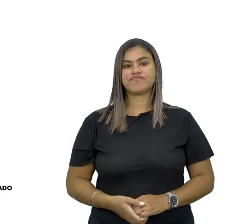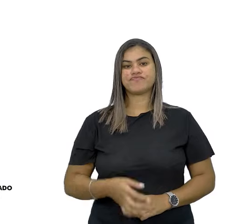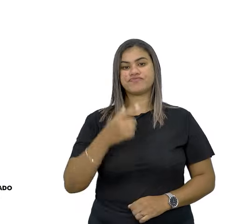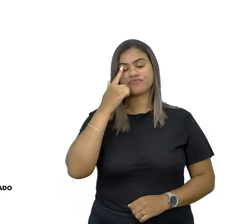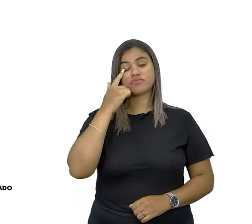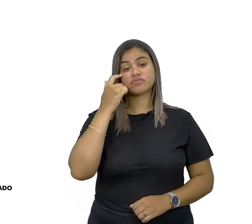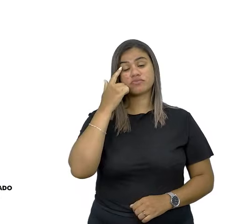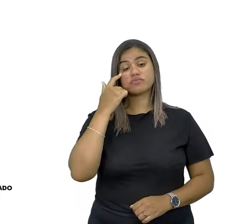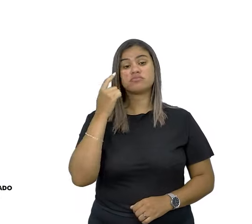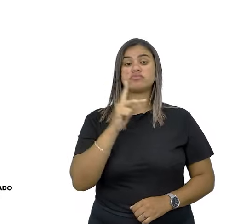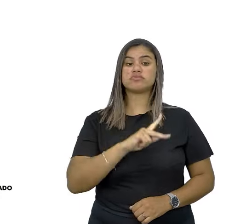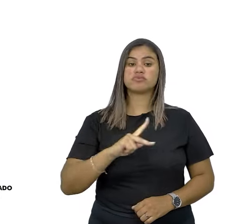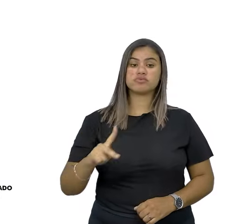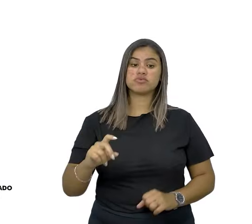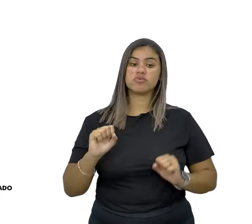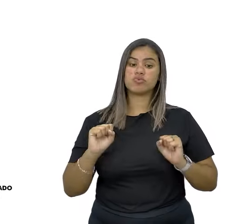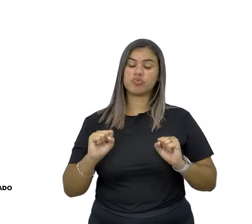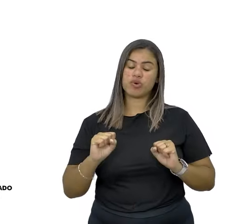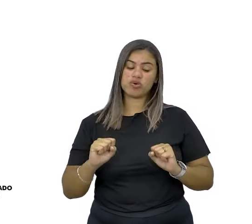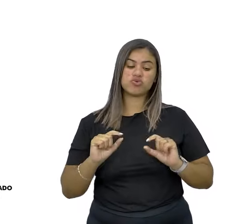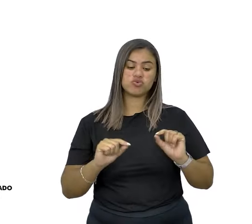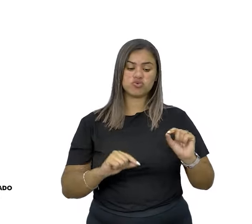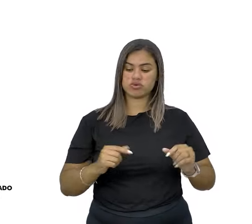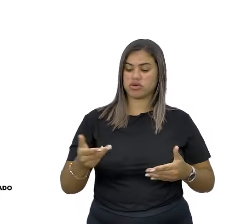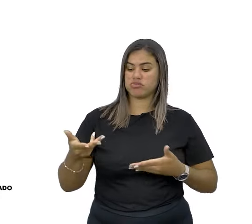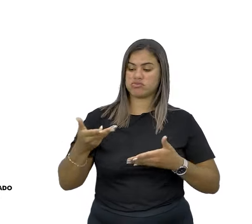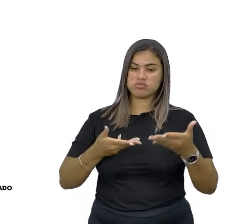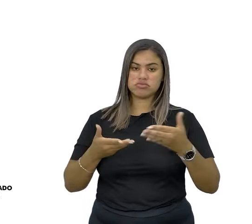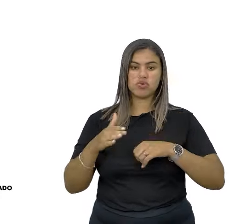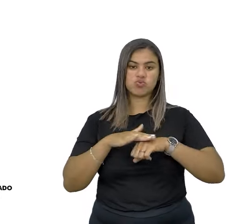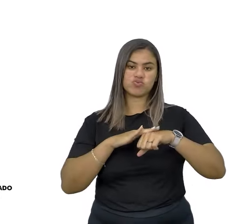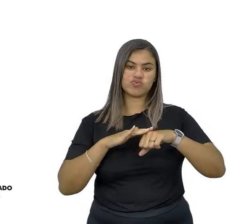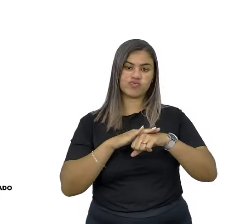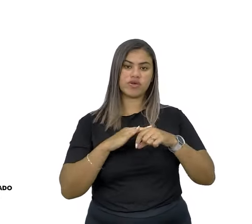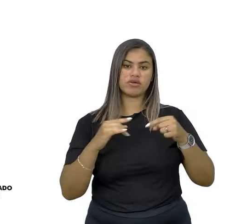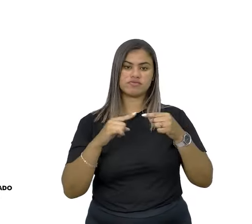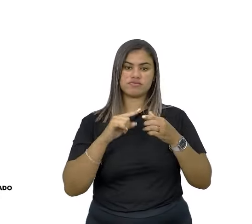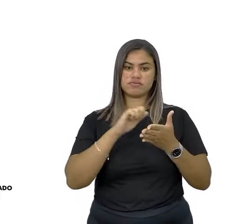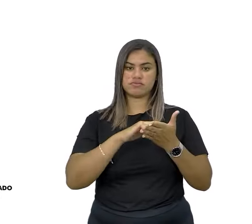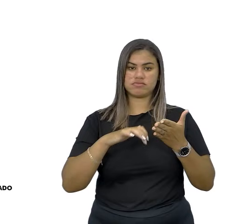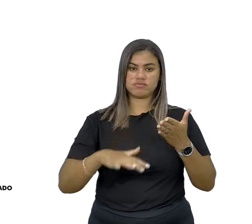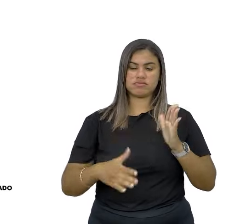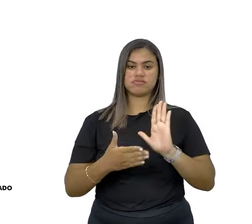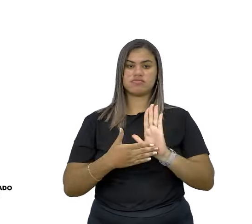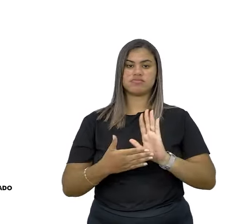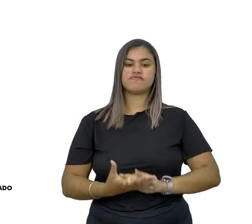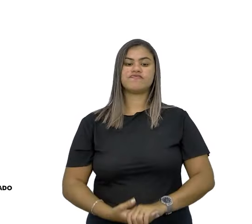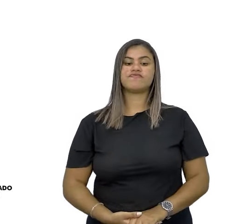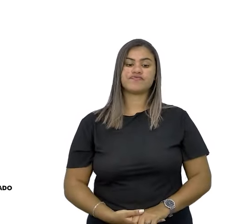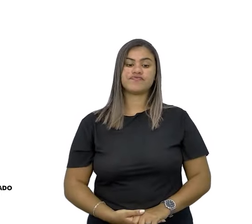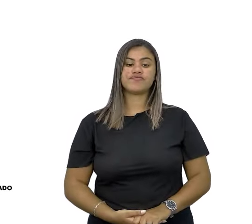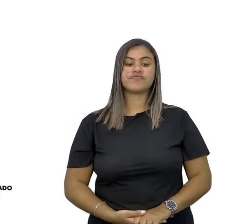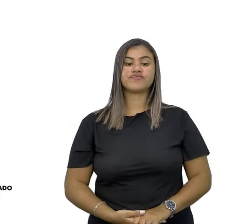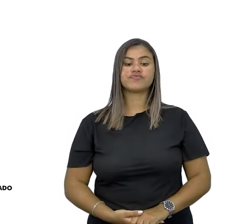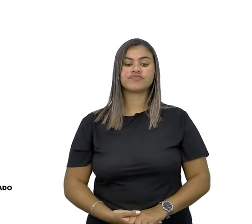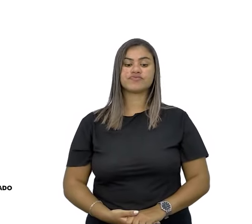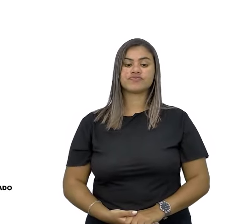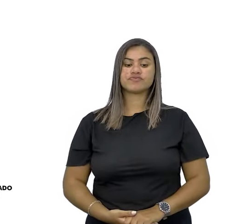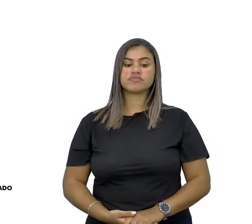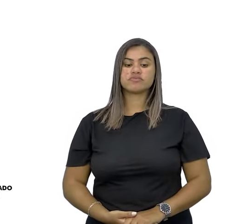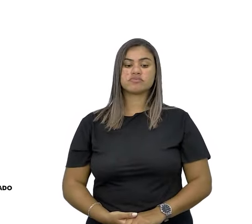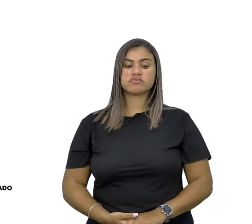professor, o início pode ser por meio de um diálogo com informações sobre a atividade propostas, com informações sobre a